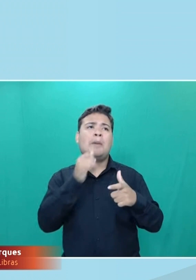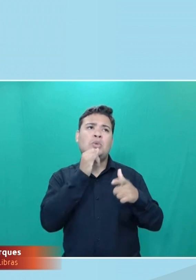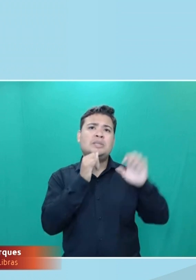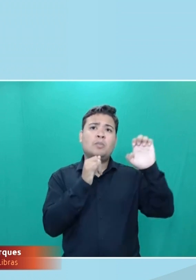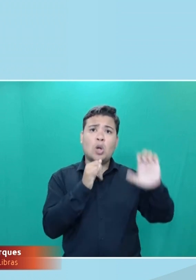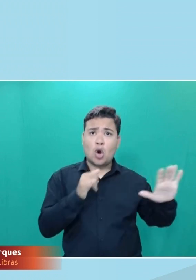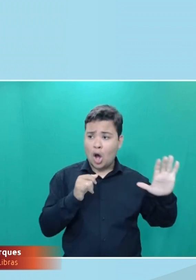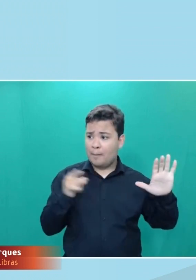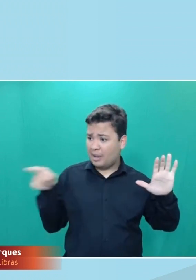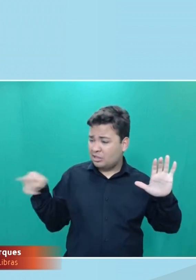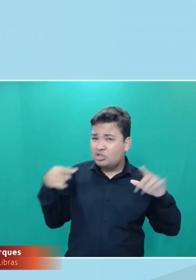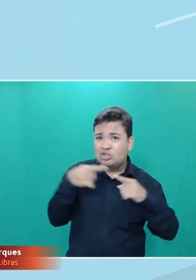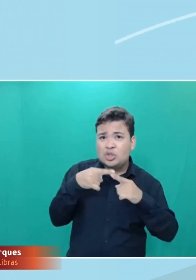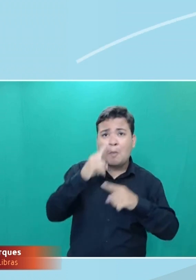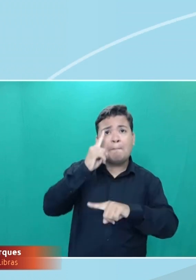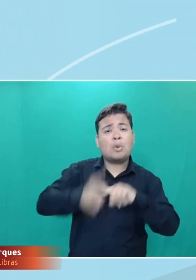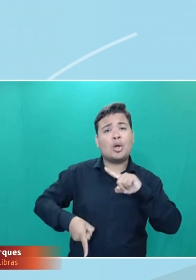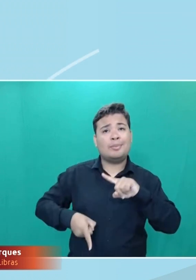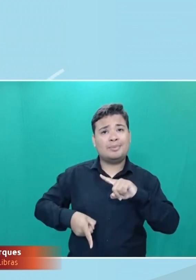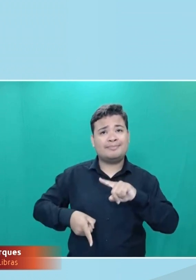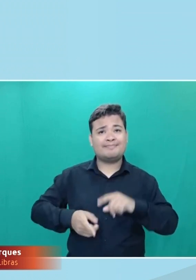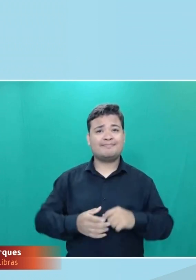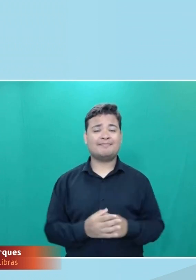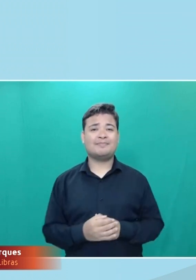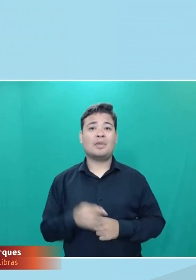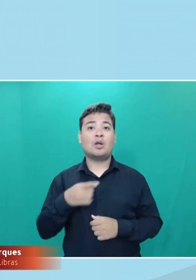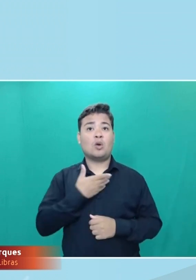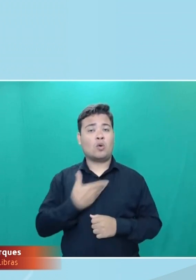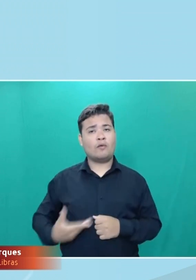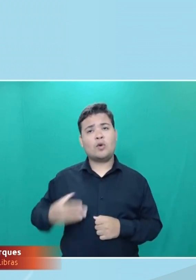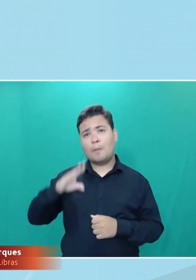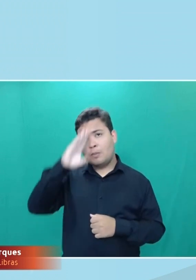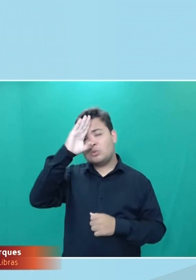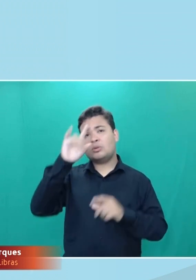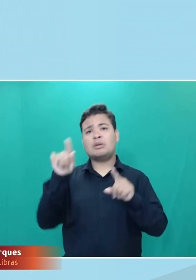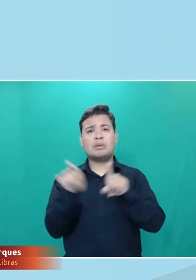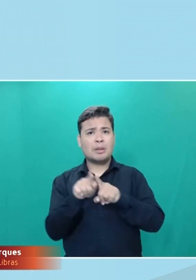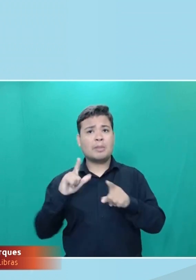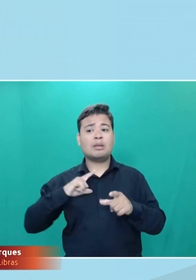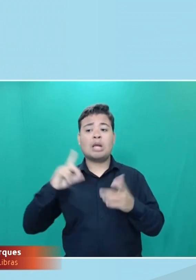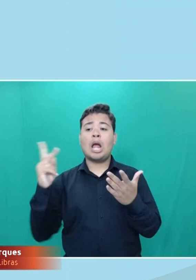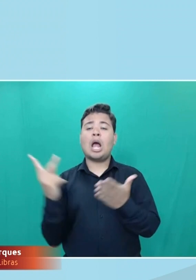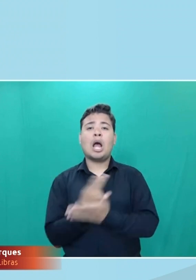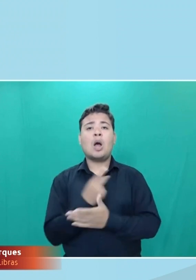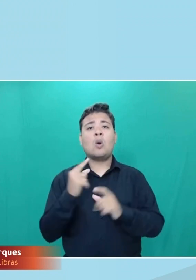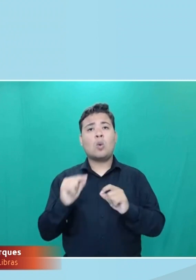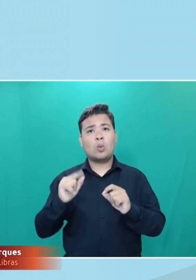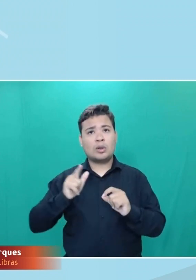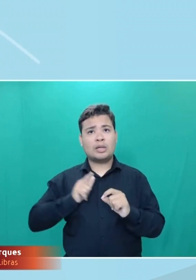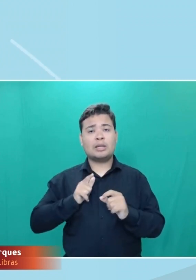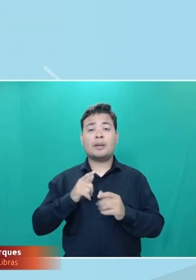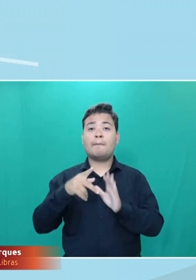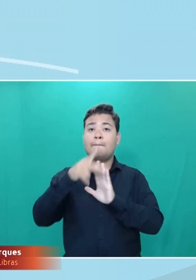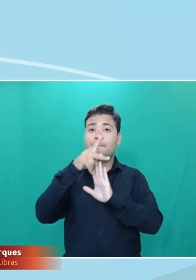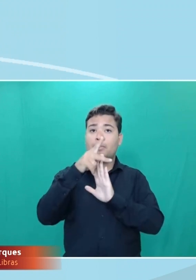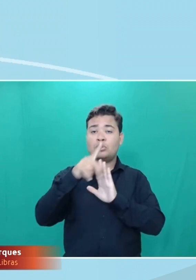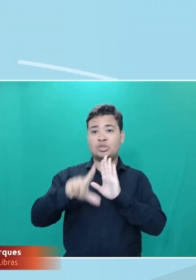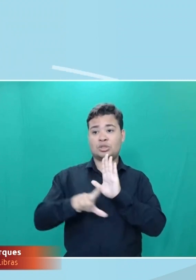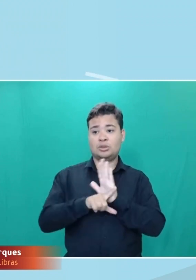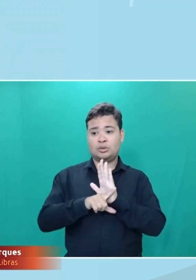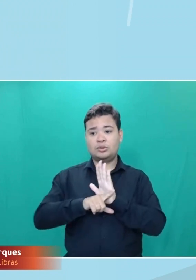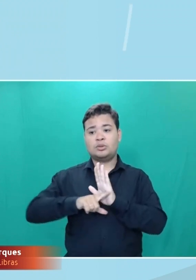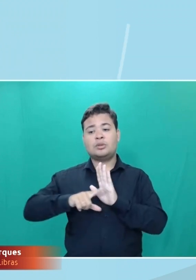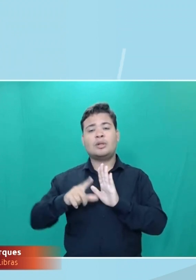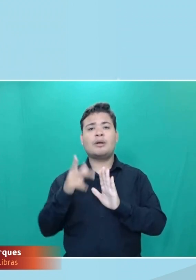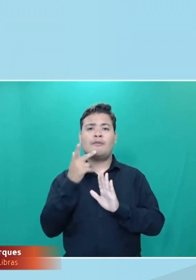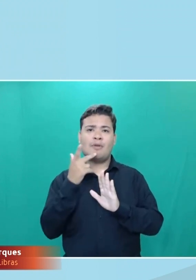Europa. O governo de Jair Bolsonaro também foi marcado pelo avanço da tramitação de um projeto de lei que é apelidado de